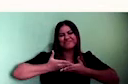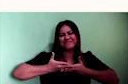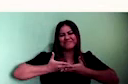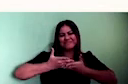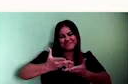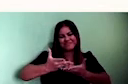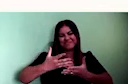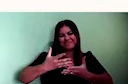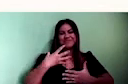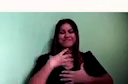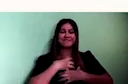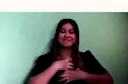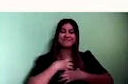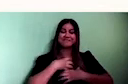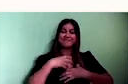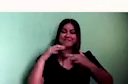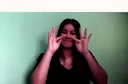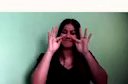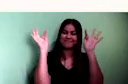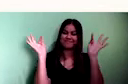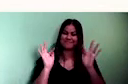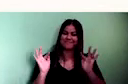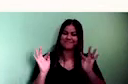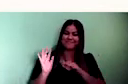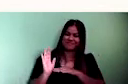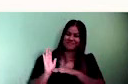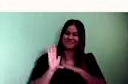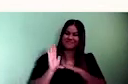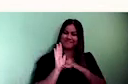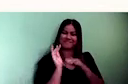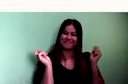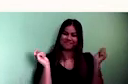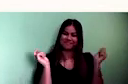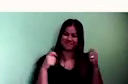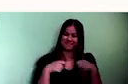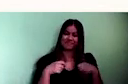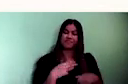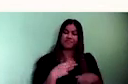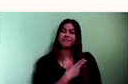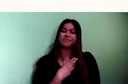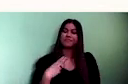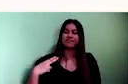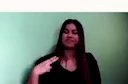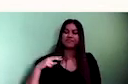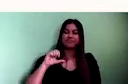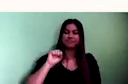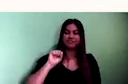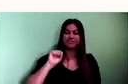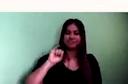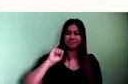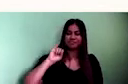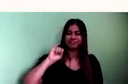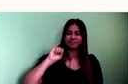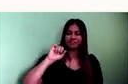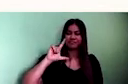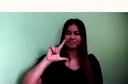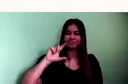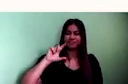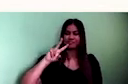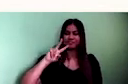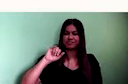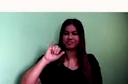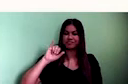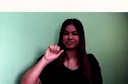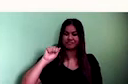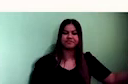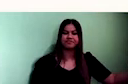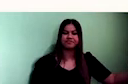muito feliz em poder contribuir, né? Eu me chamo Silvia, sou farmacêutica, formada pelo